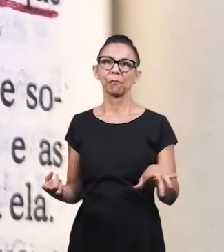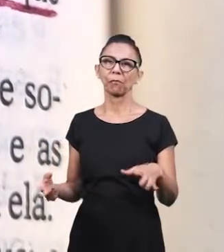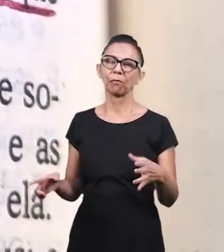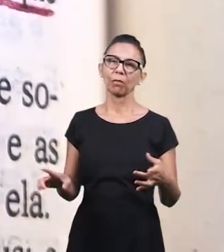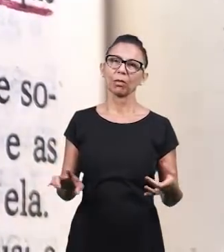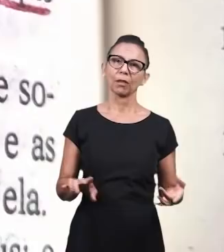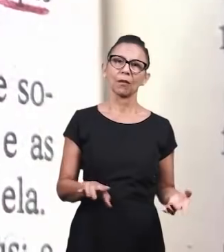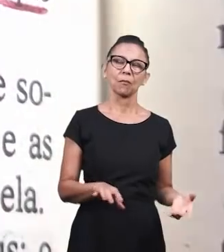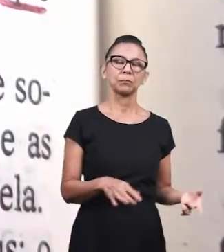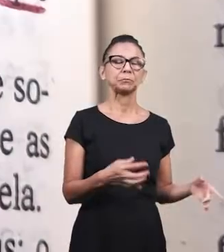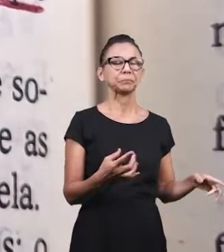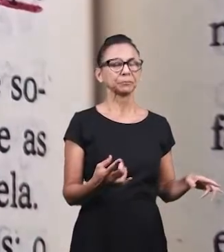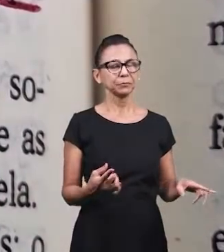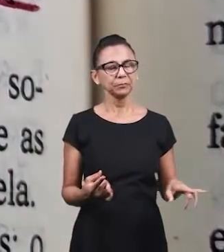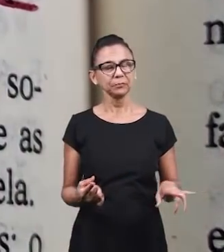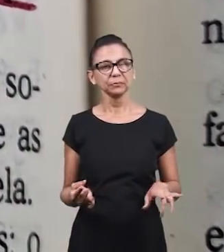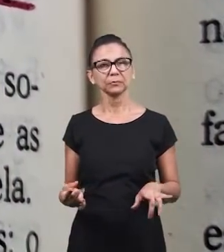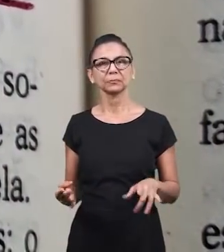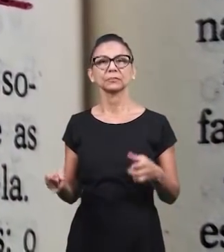Enquanto